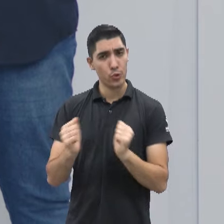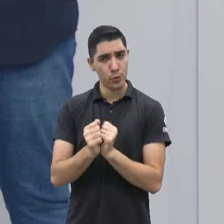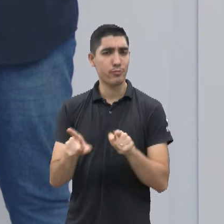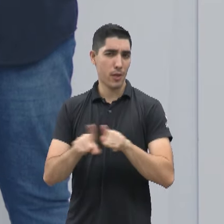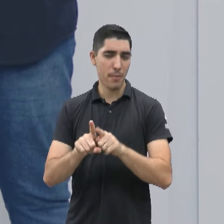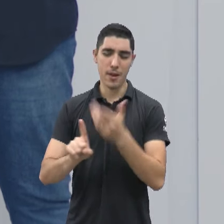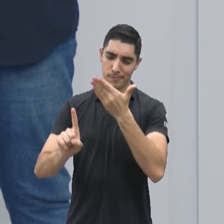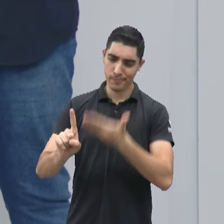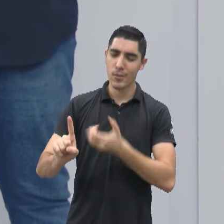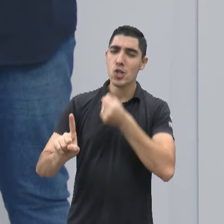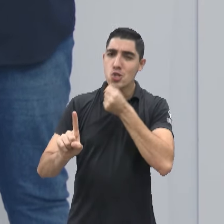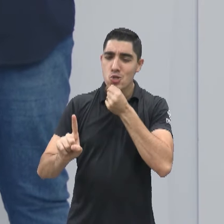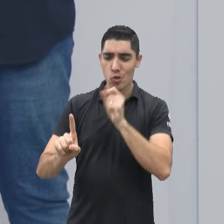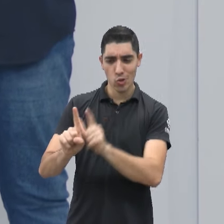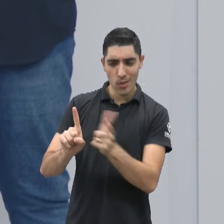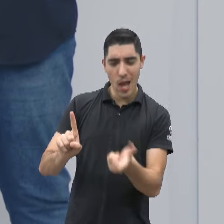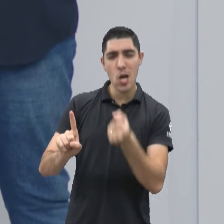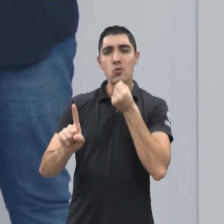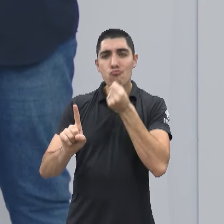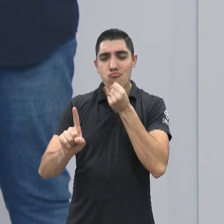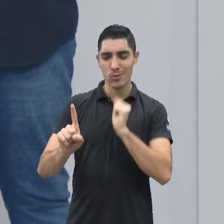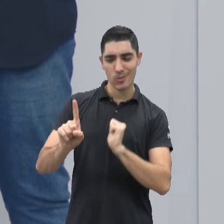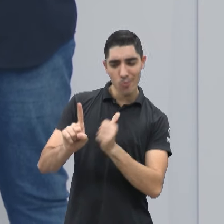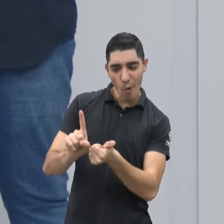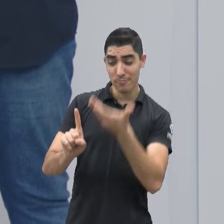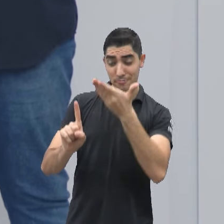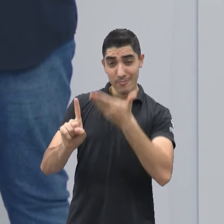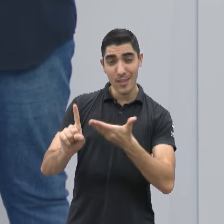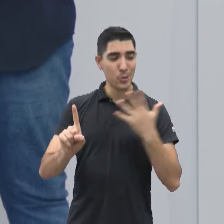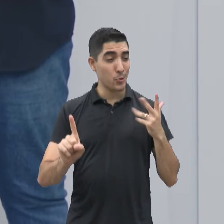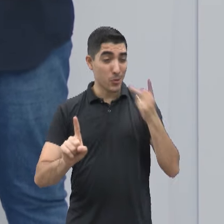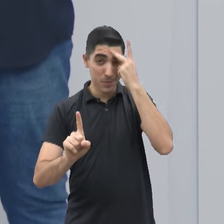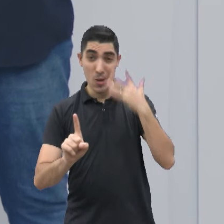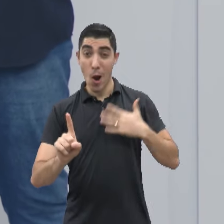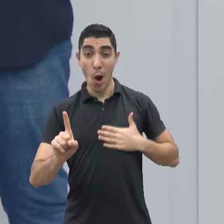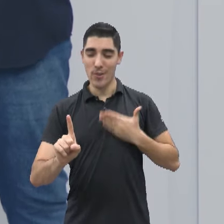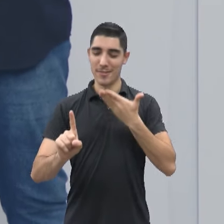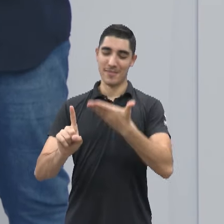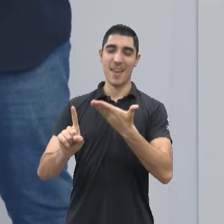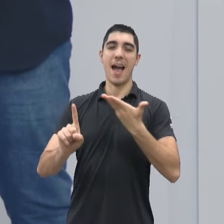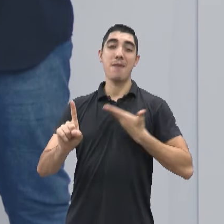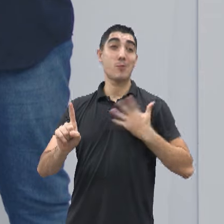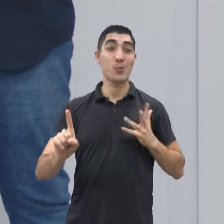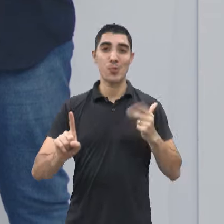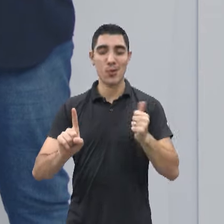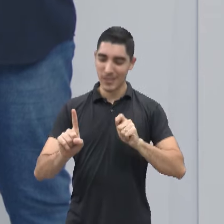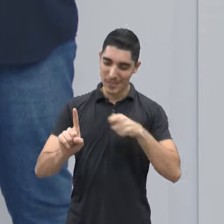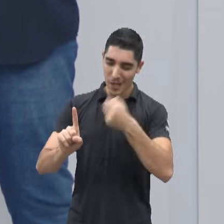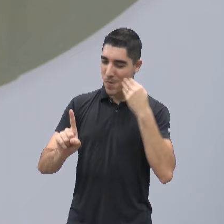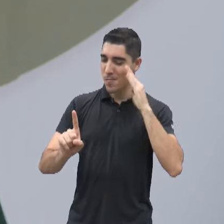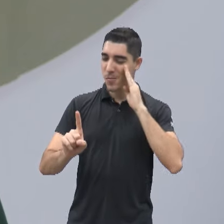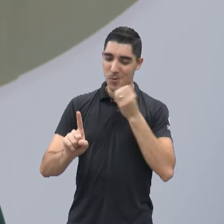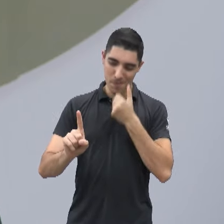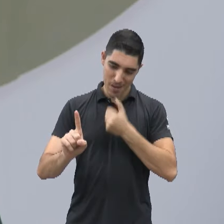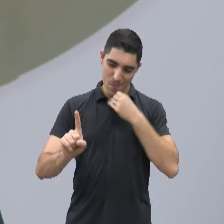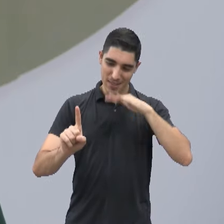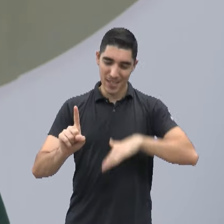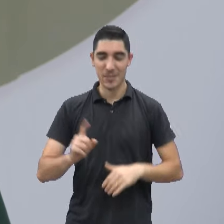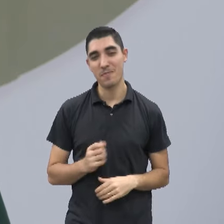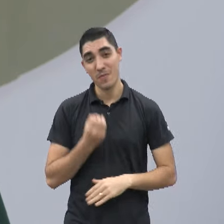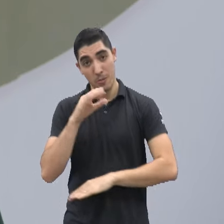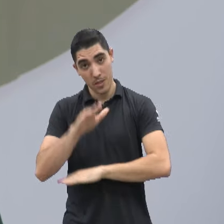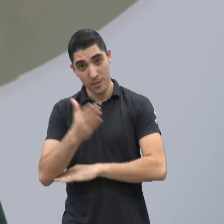ele, jornalista, repórter esportivo, o amigão da galera, o nosso querido Bruno Castilho. Tudo bem, Brunão? Boa tarde. Boa tarde, Vieira. Boa